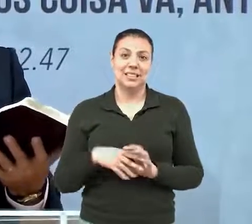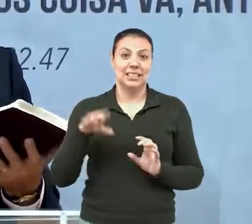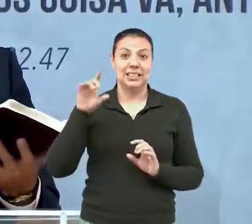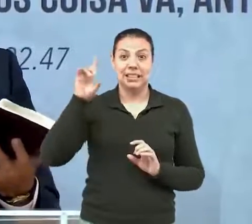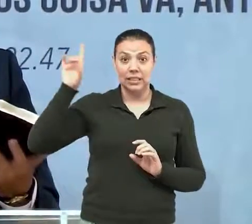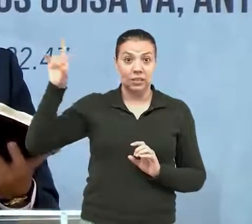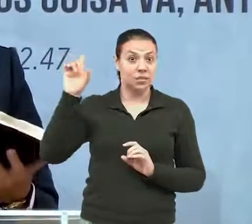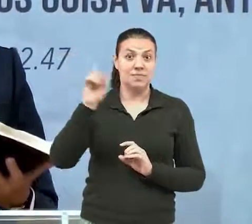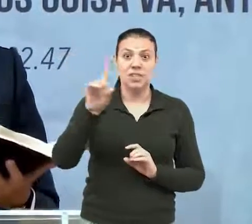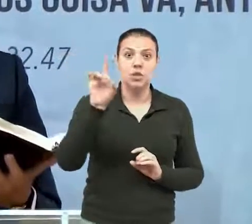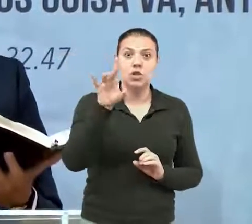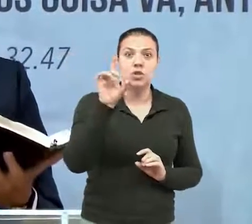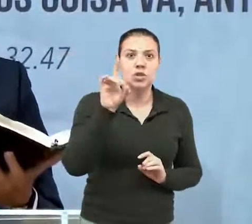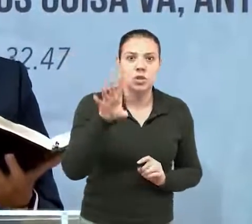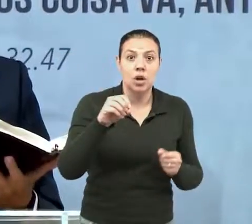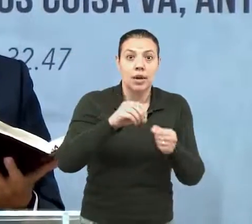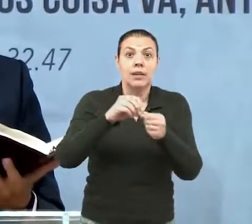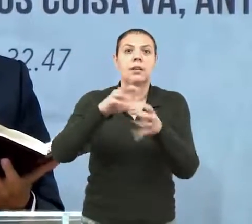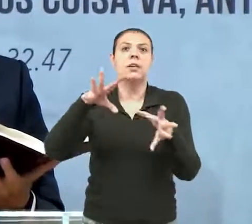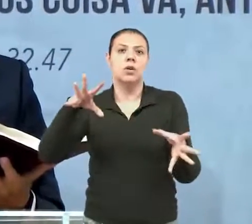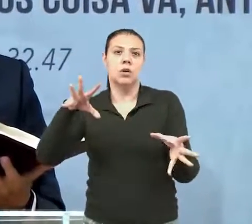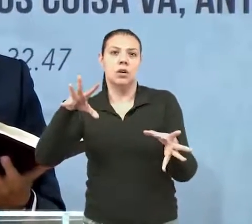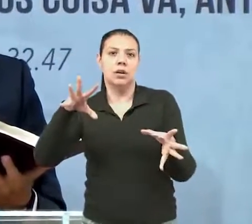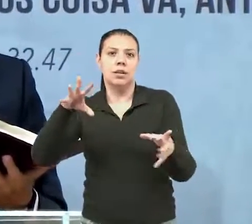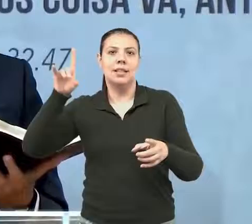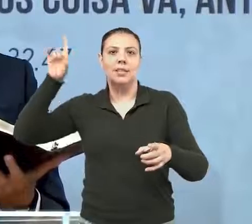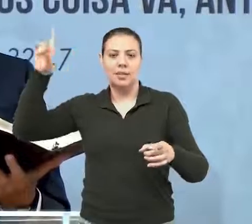criou, Ele formou.